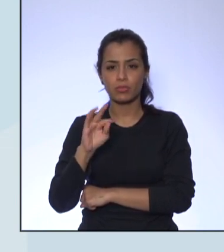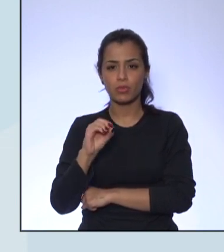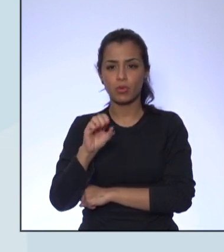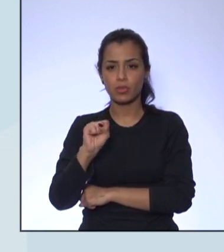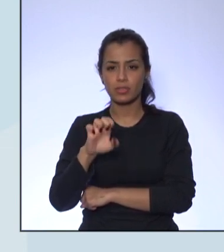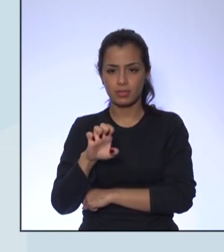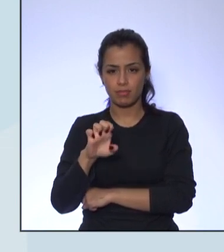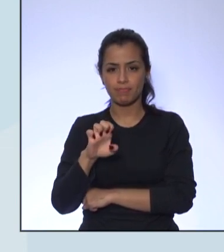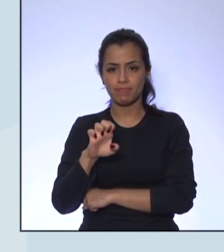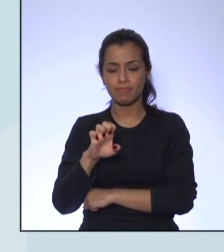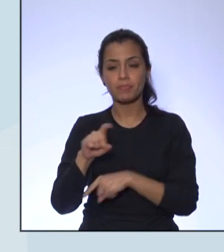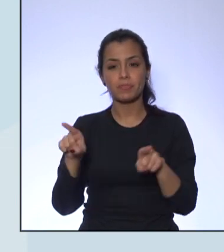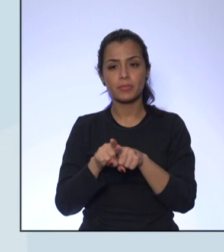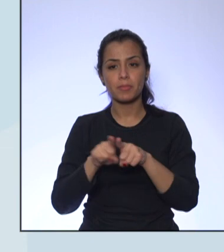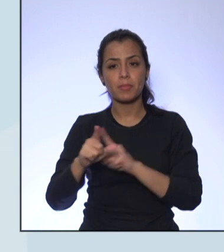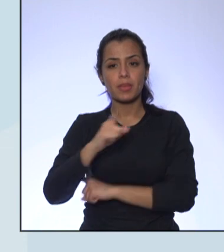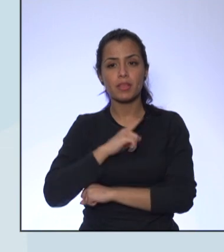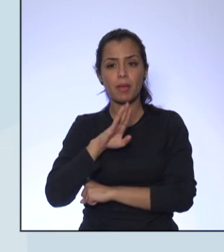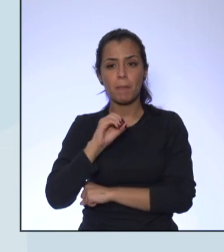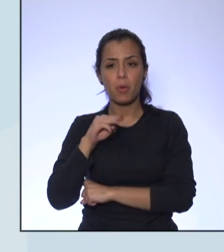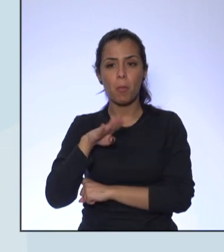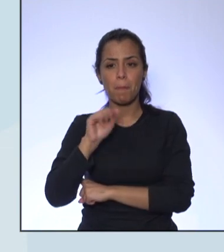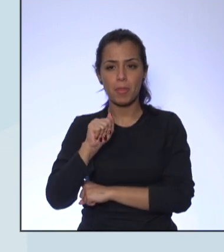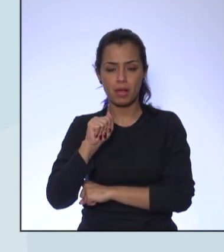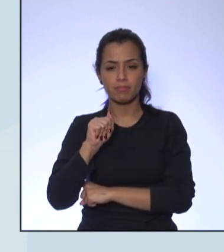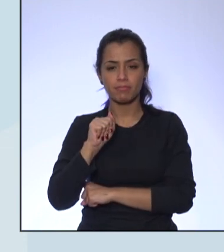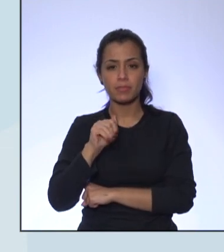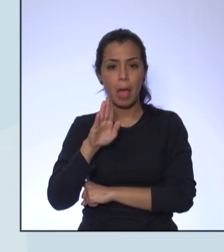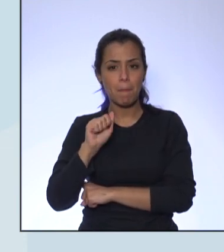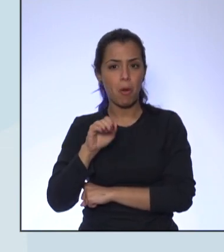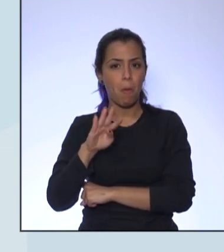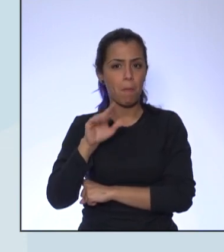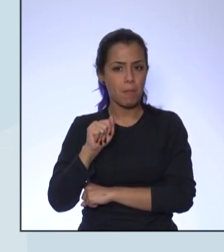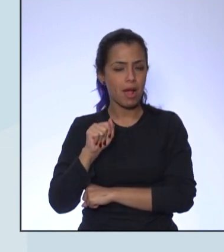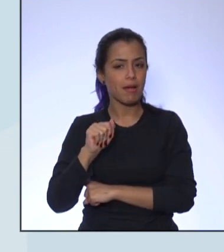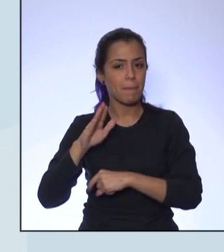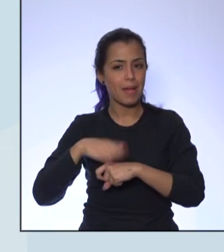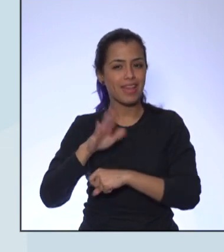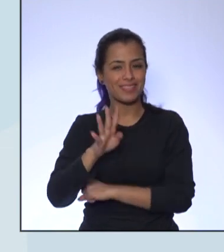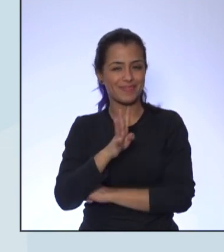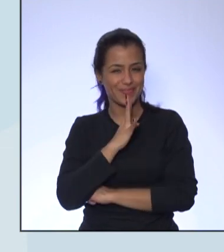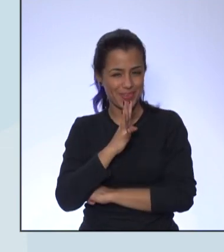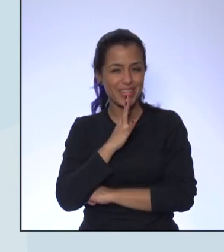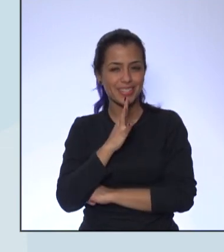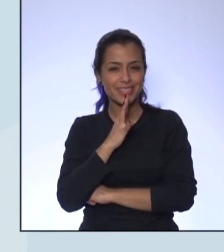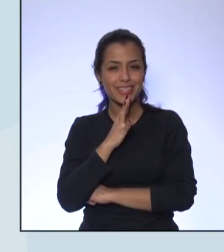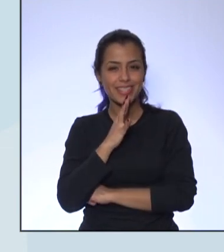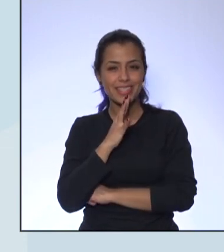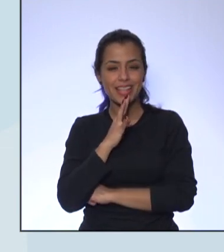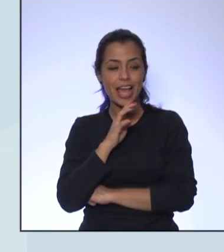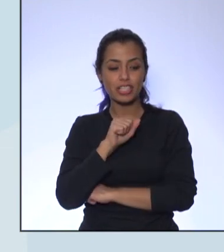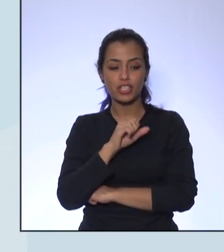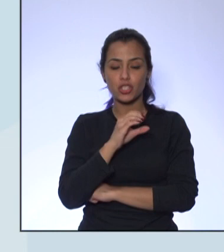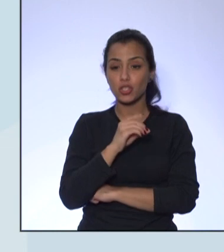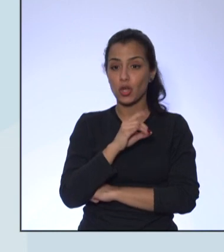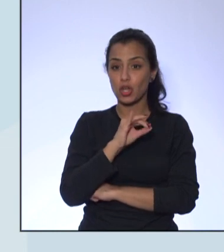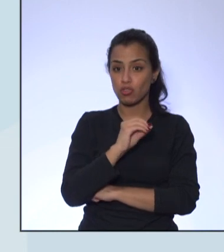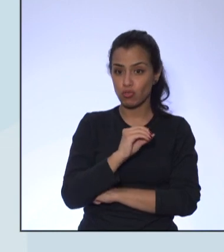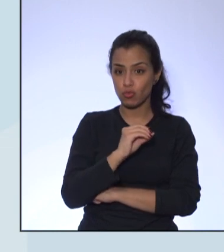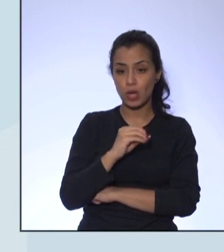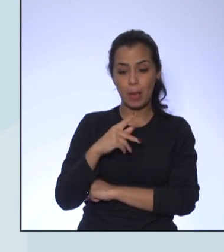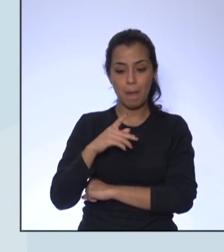bombas. A bomba mais famosa que a gente tem é a bomba de sódio e potássio, tá? E isso acontece prioritariamente nos